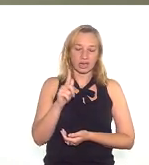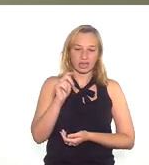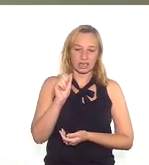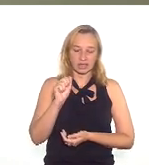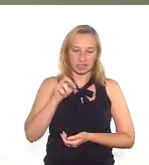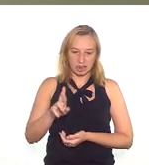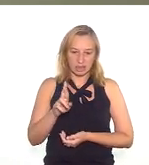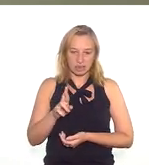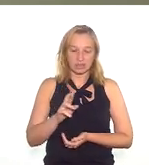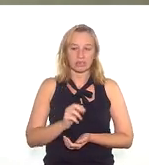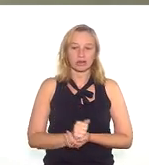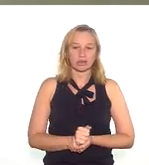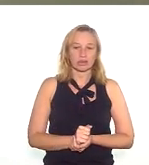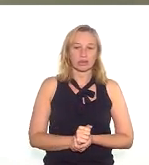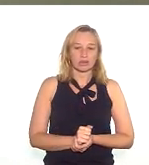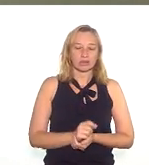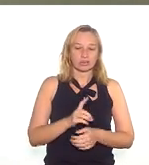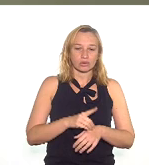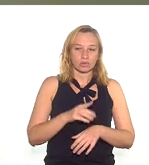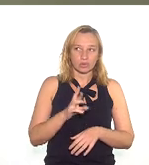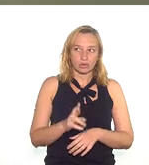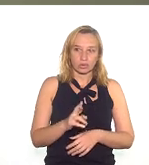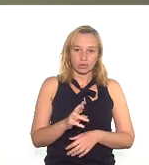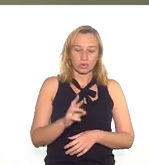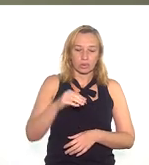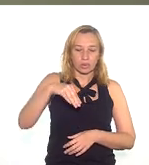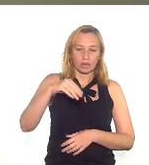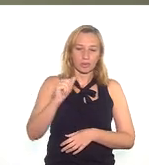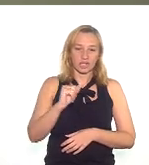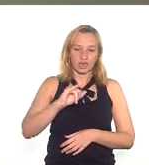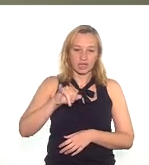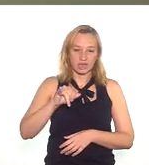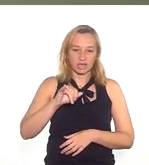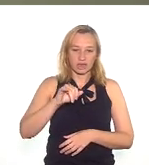Onpretro presente, com o doutor Diogo Manhães.